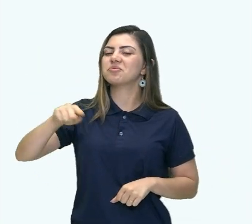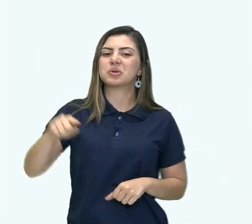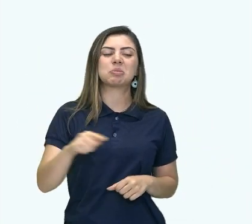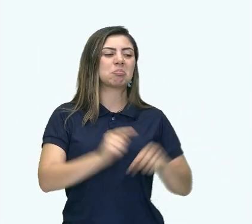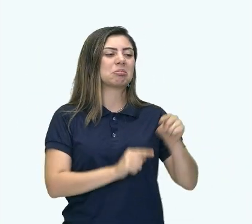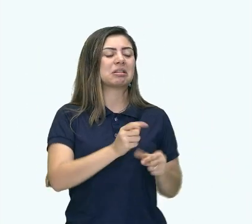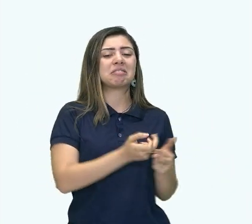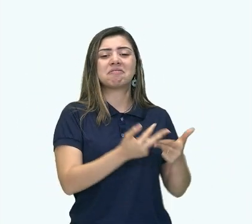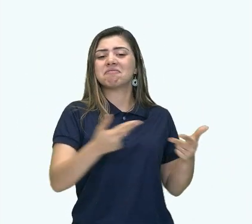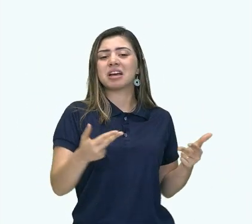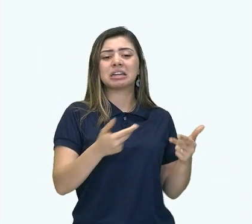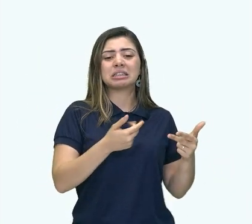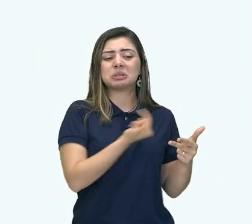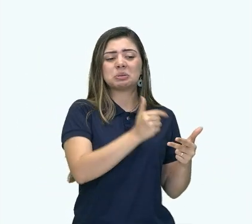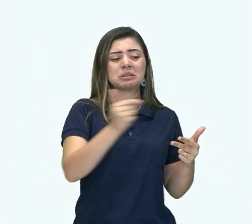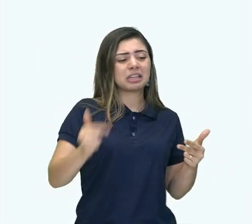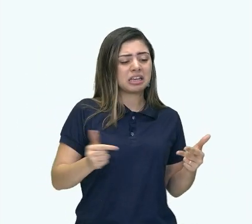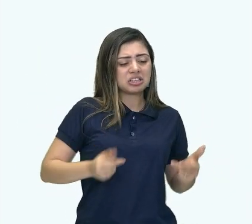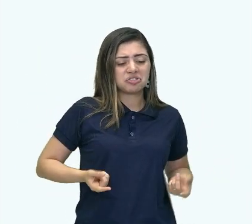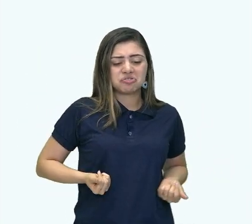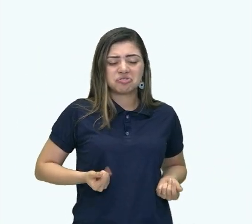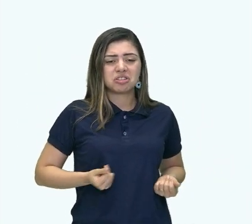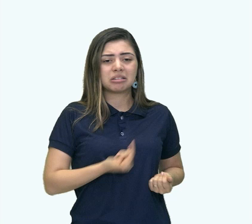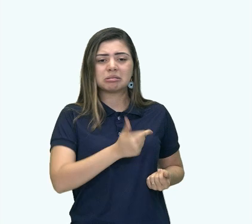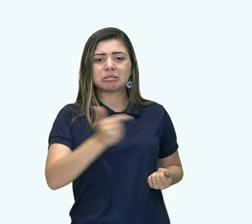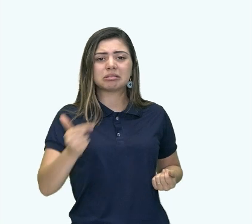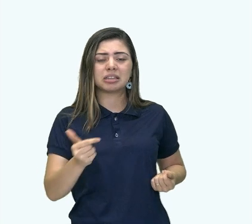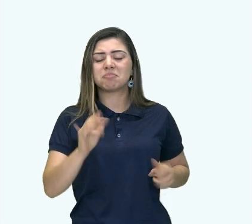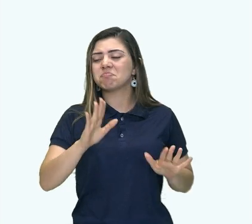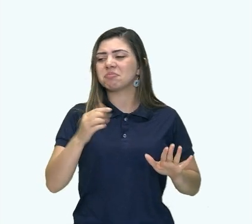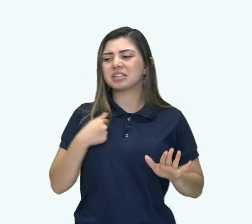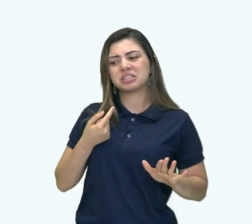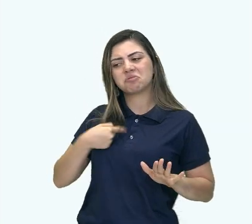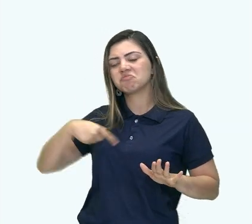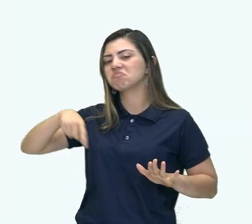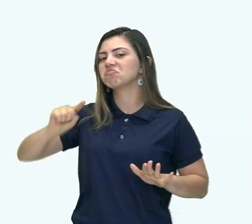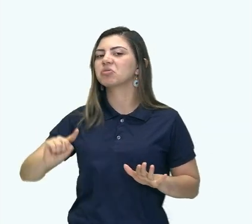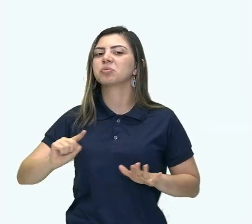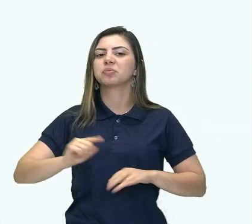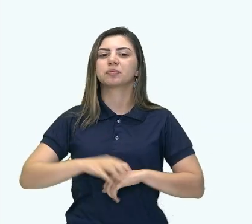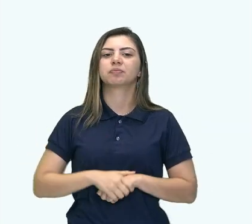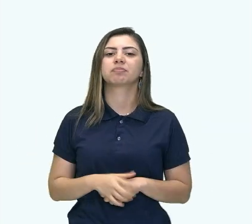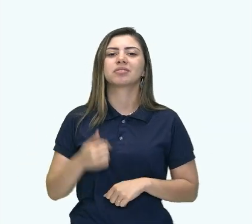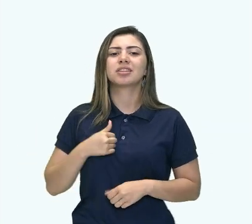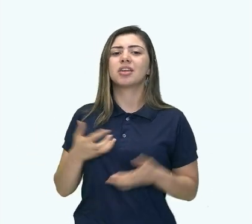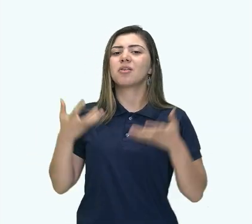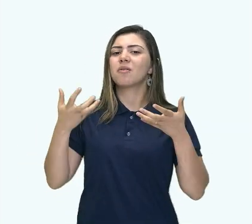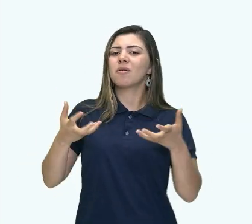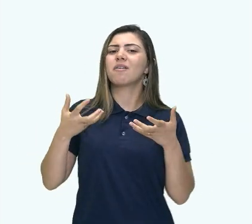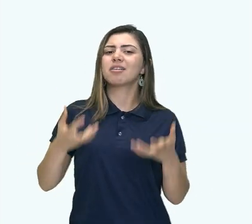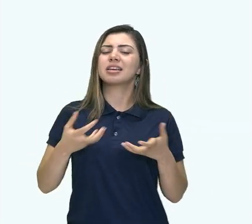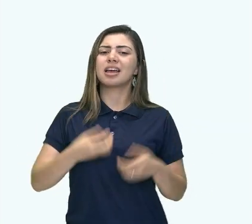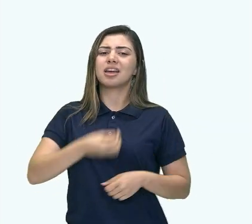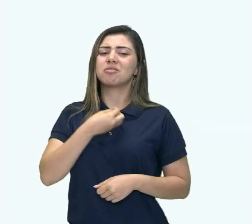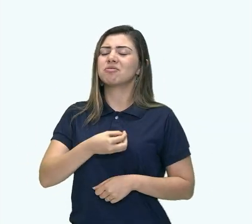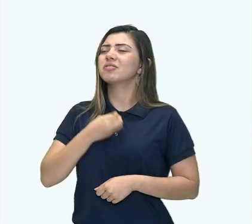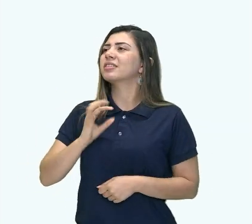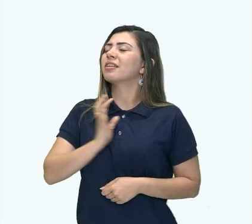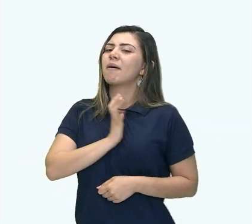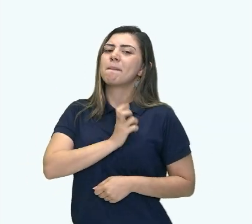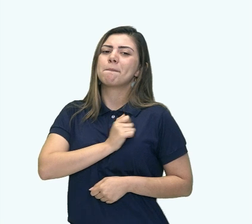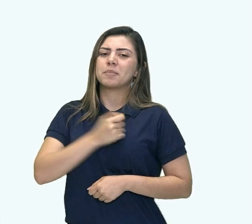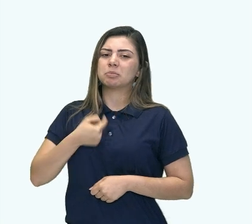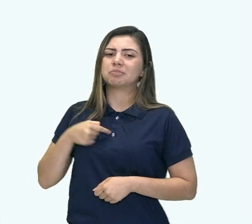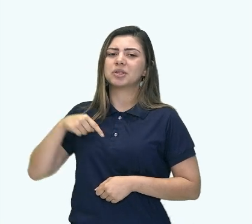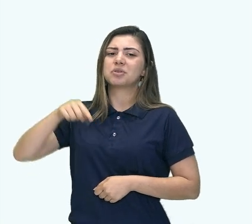documento, nada no bolso ou nas mãos, ou seja, sem preocupação e sem rumo. Eu quero seguir vivendo amor. Eu vou.